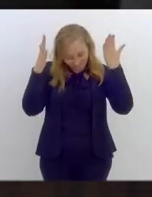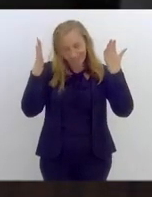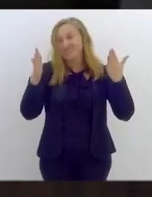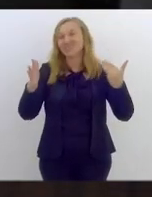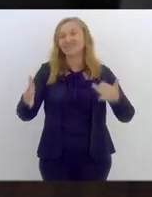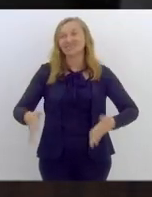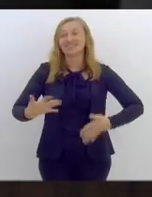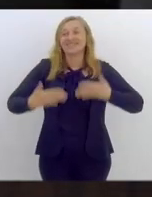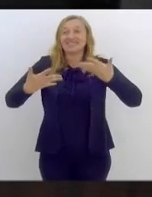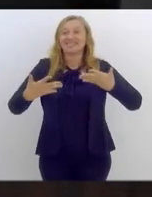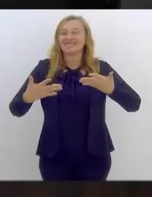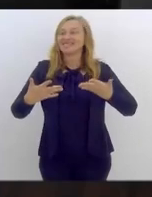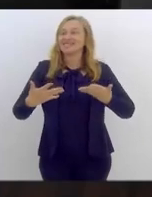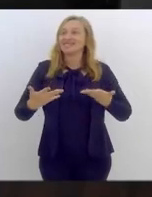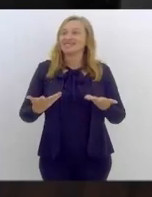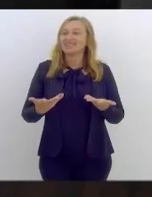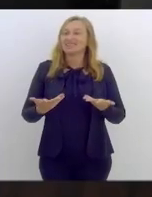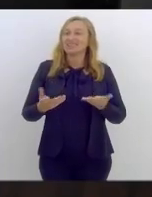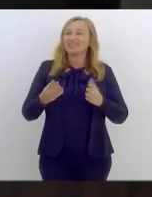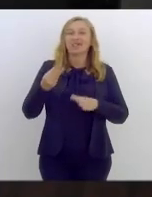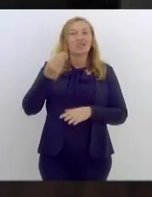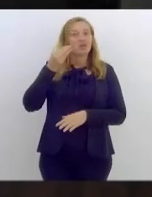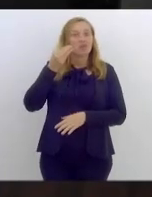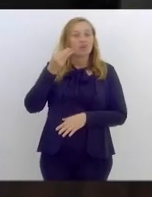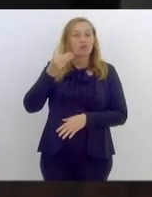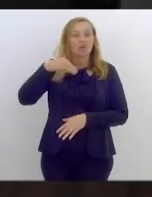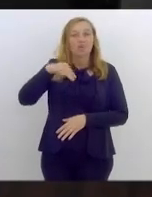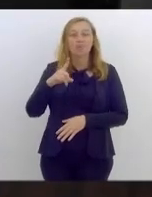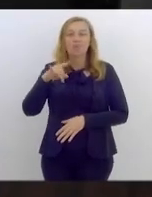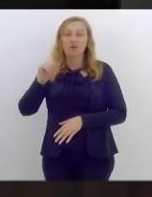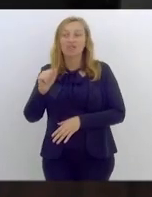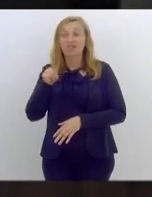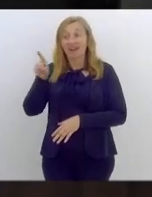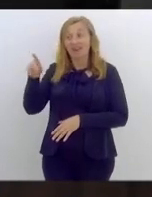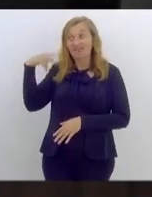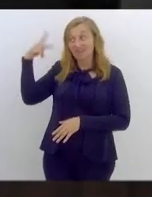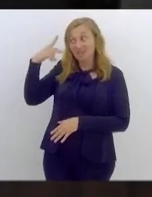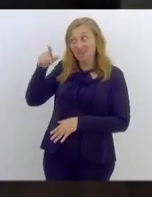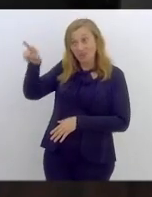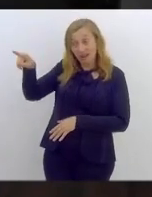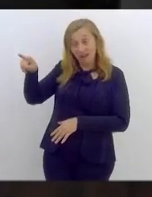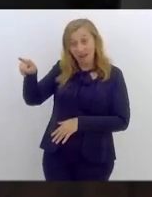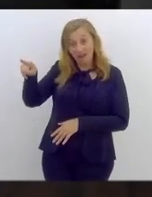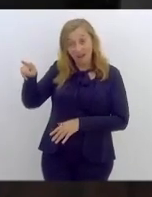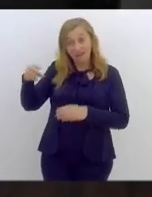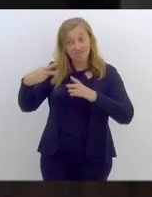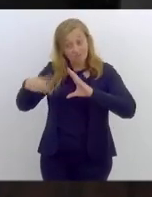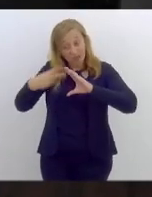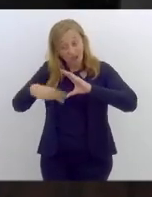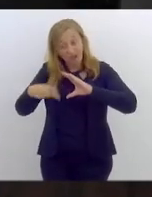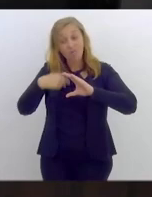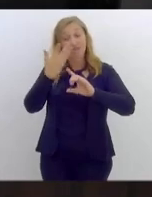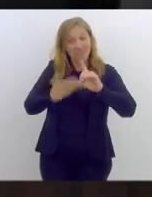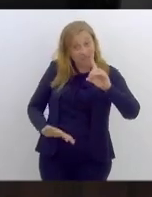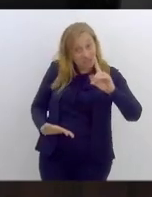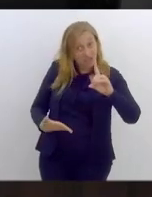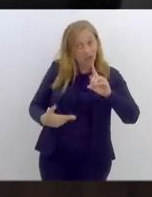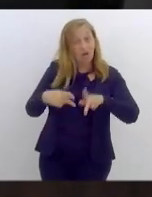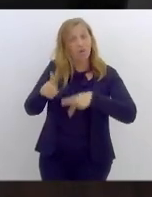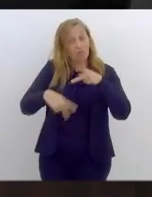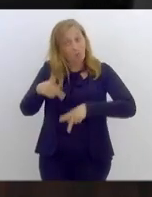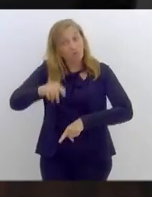celebrar. Fica aí a tarefa, dona Mônica Cunha, naquela Câmara de Vereadores e Vereadoras. Vamos homenagear o nosso